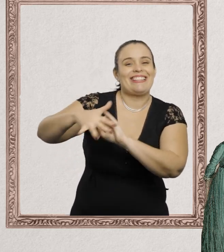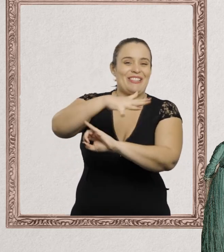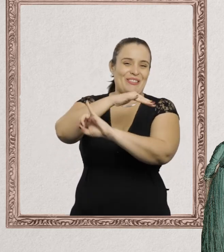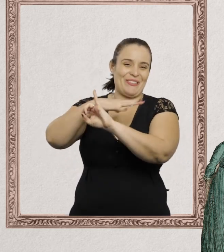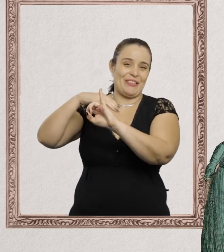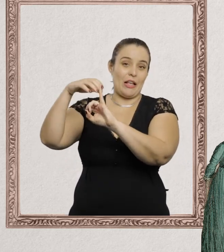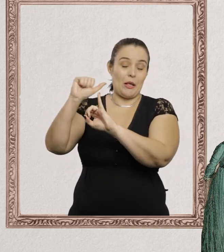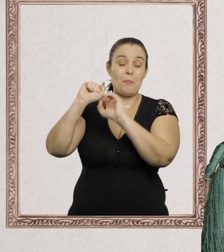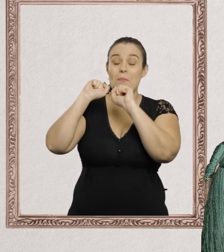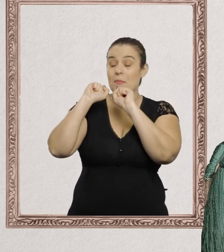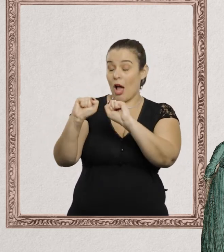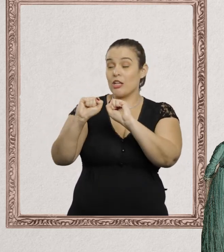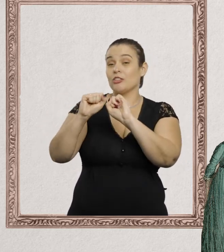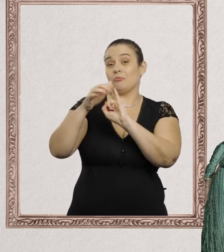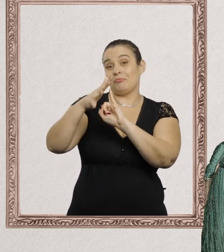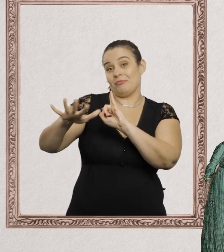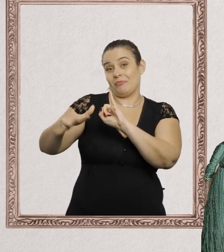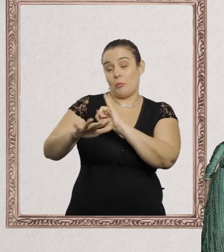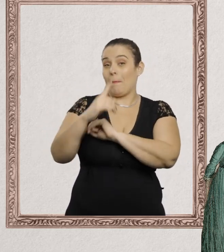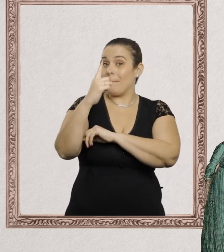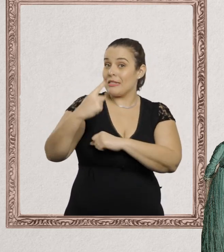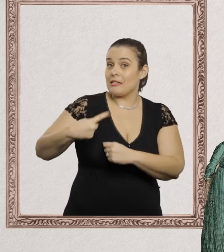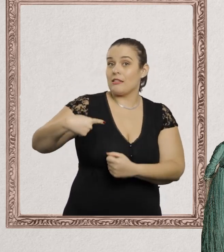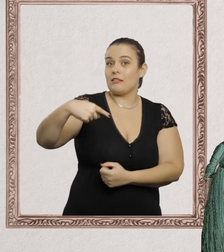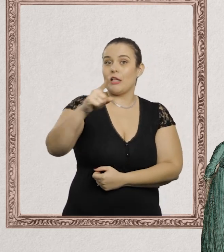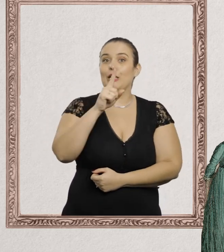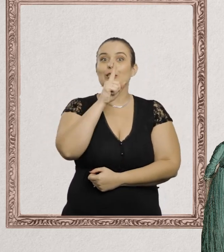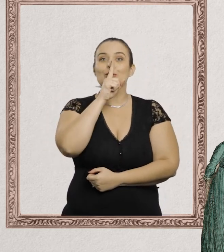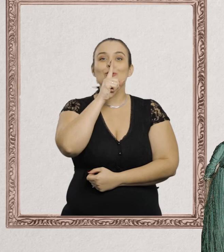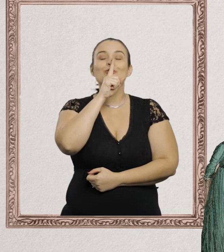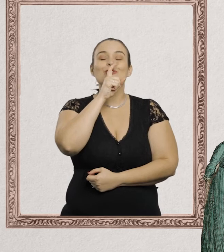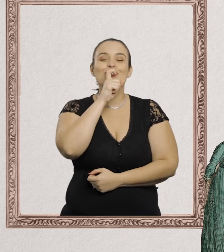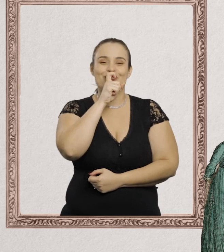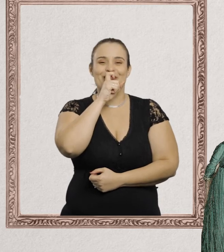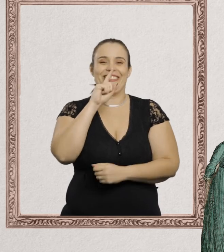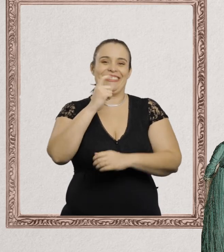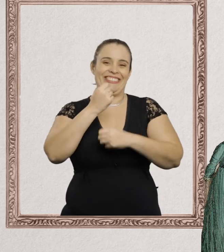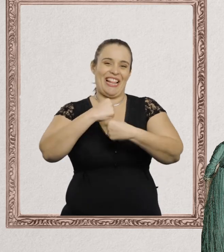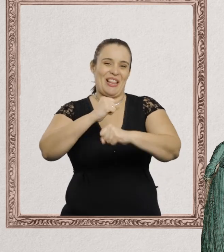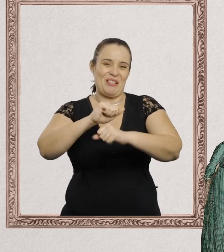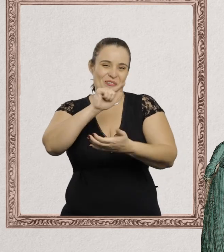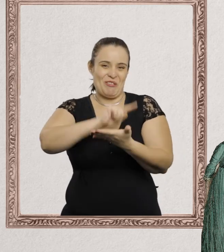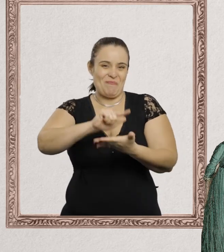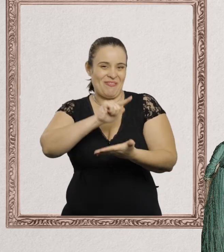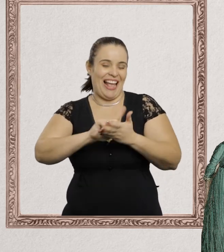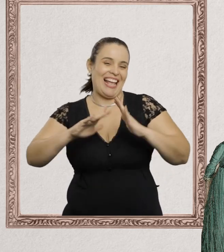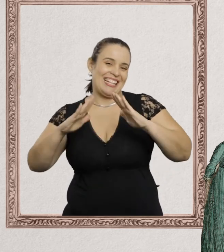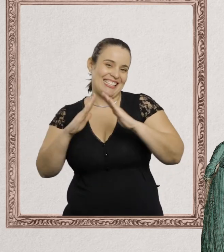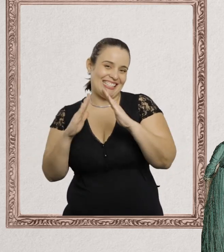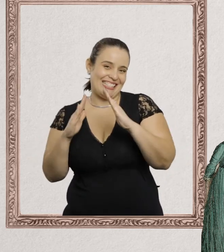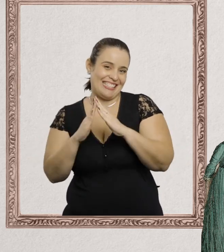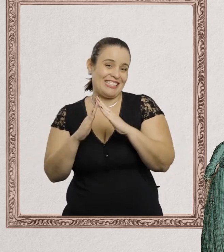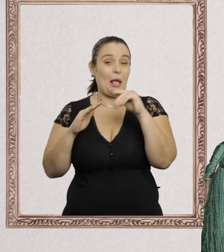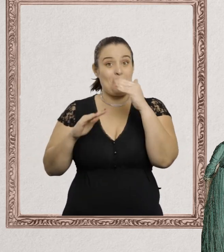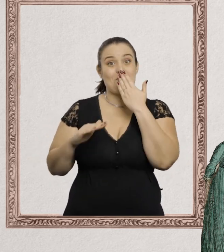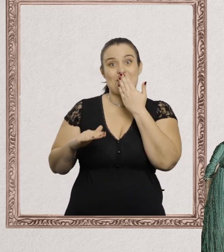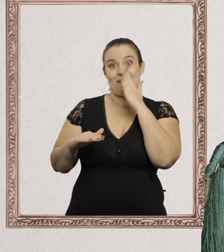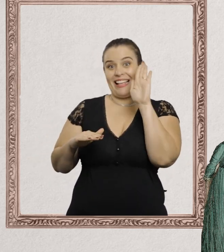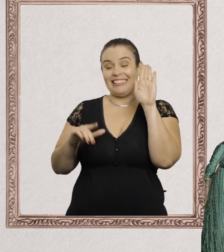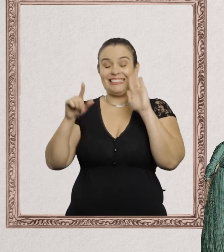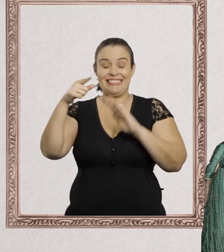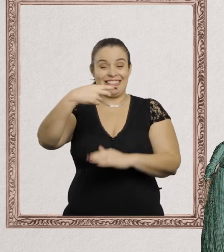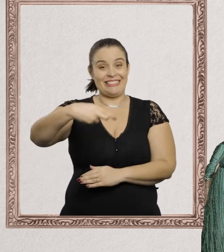na Terra do Nunca na primavera, durante uma semana. Ela ajudaria a fazer uma faxina na casinha. Essa